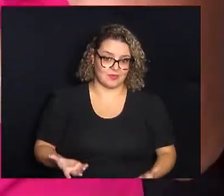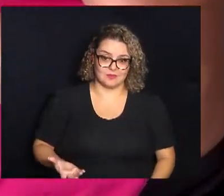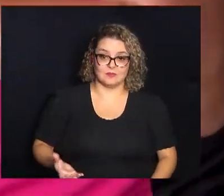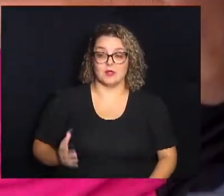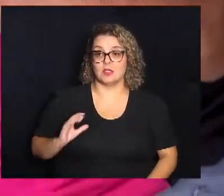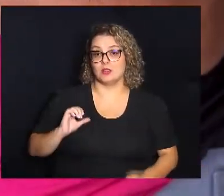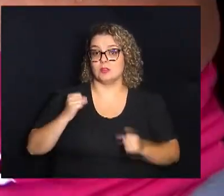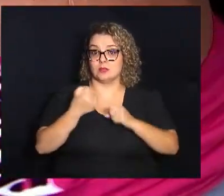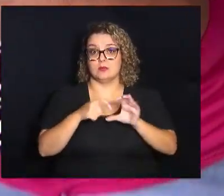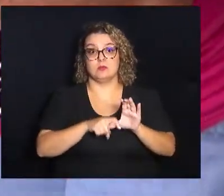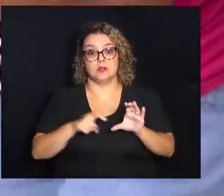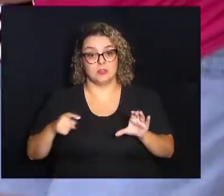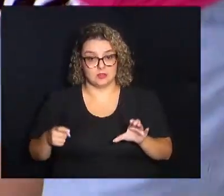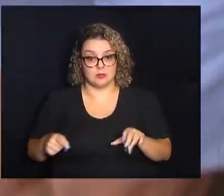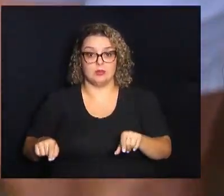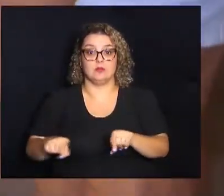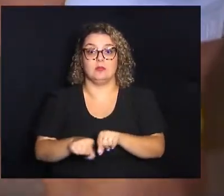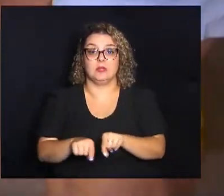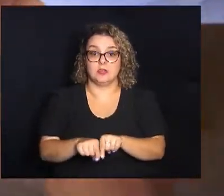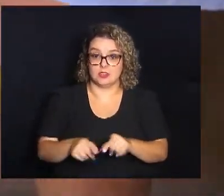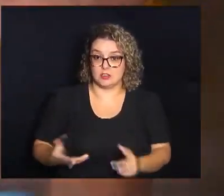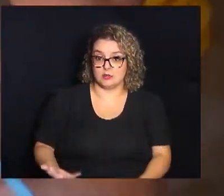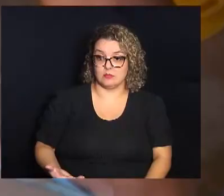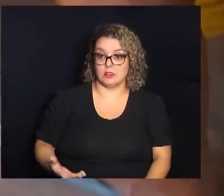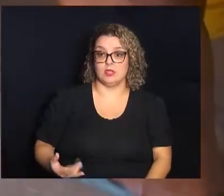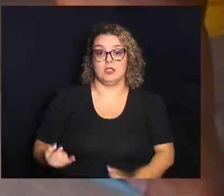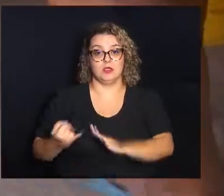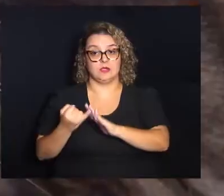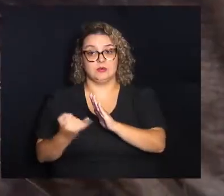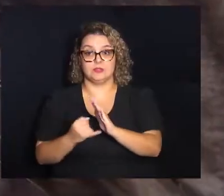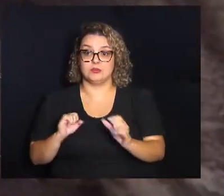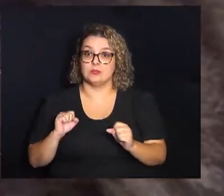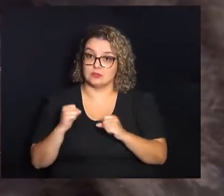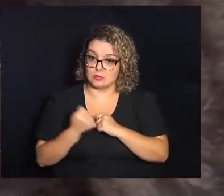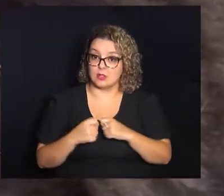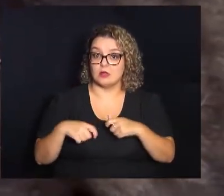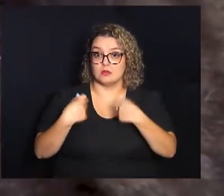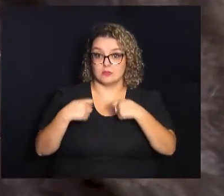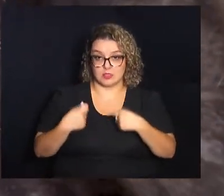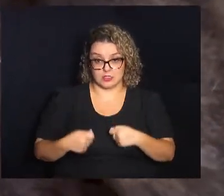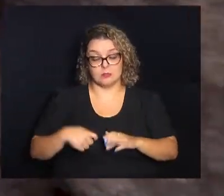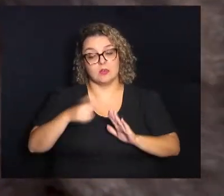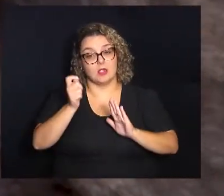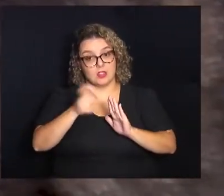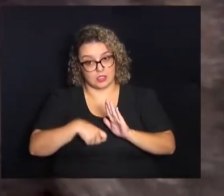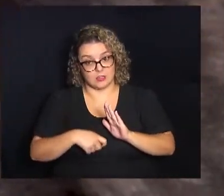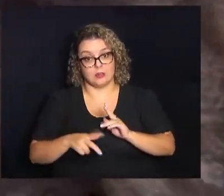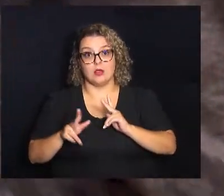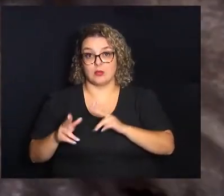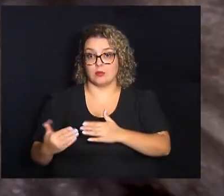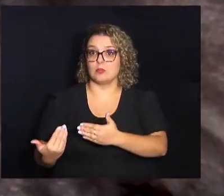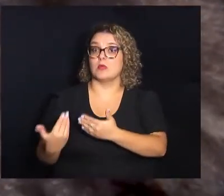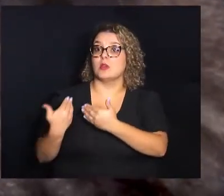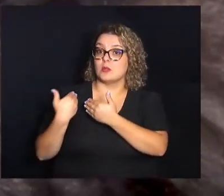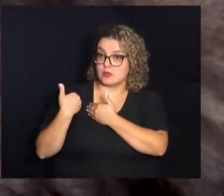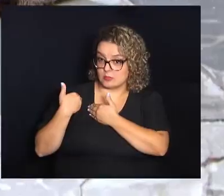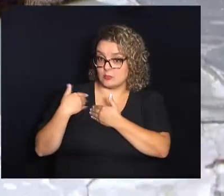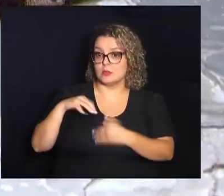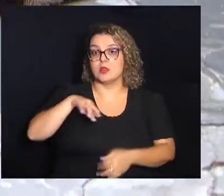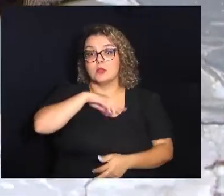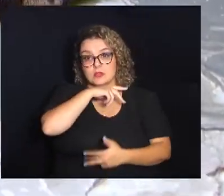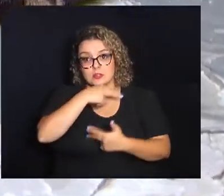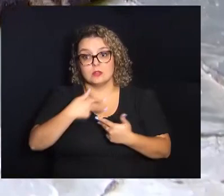protetores independentes quanto entidades protetoras deverão ter registro como responsável pelos